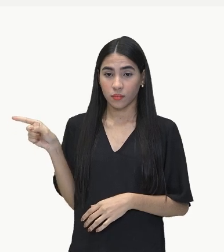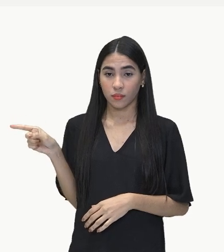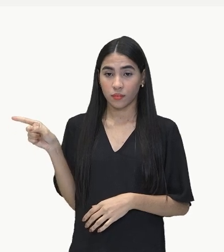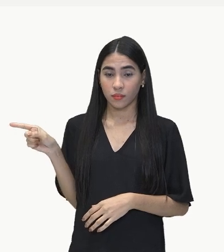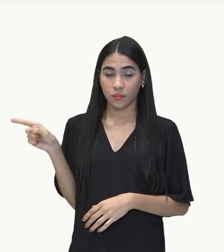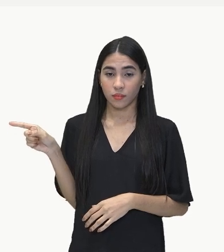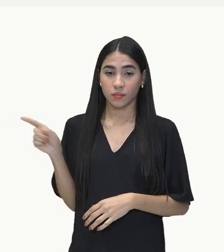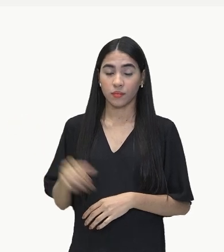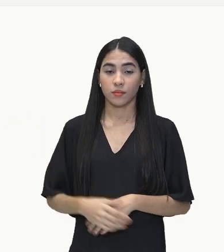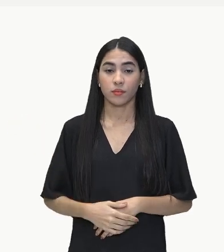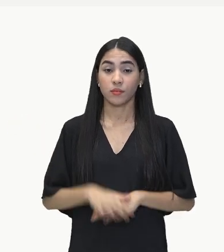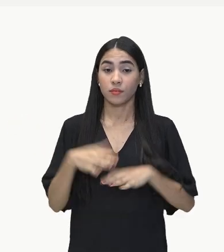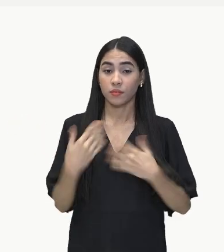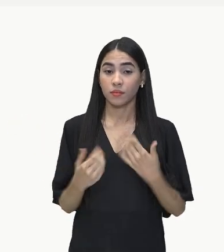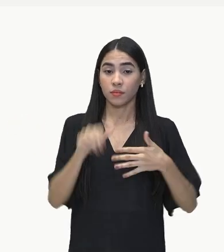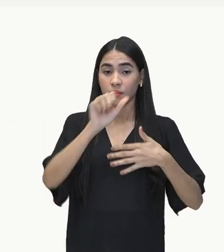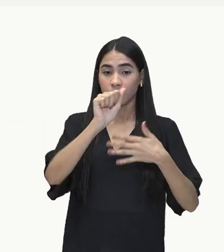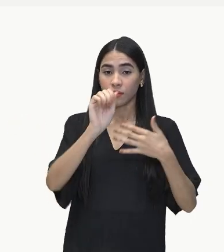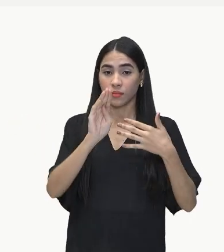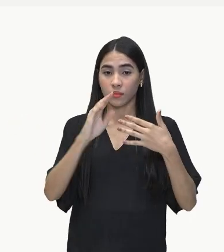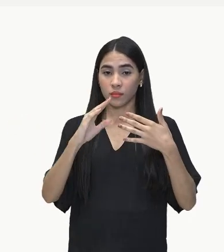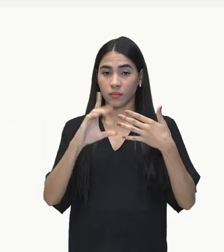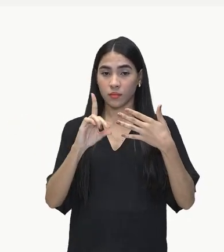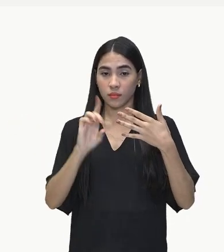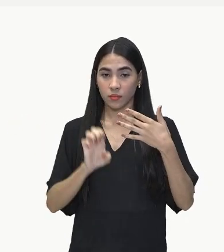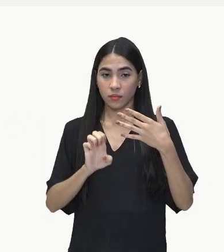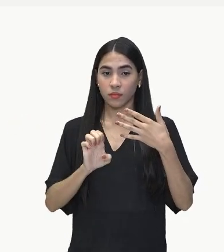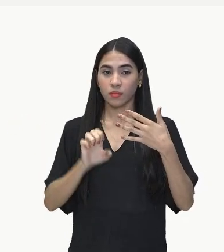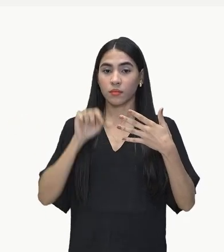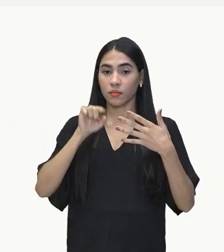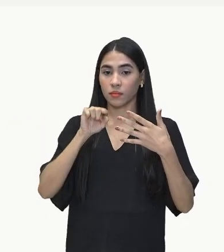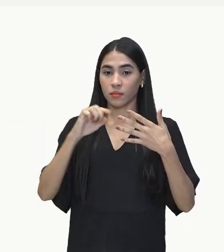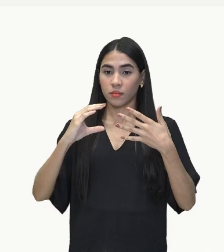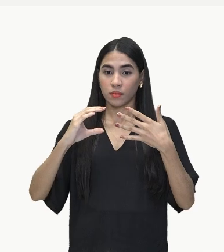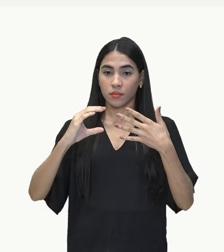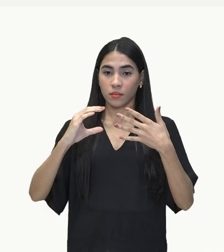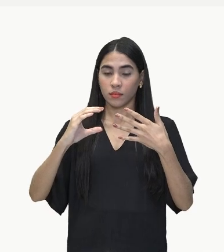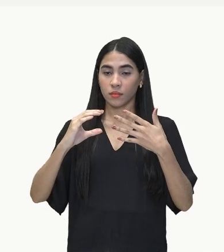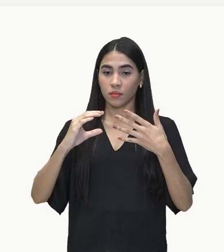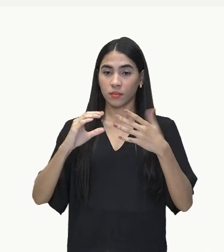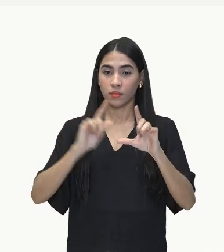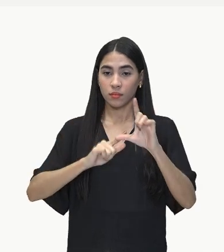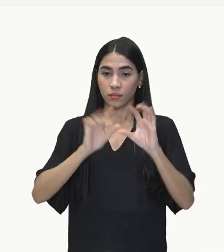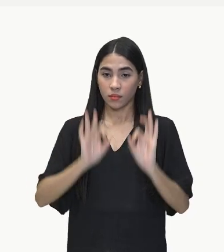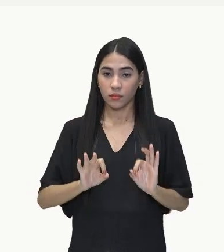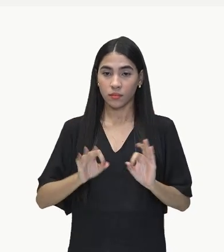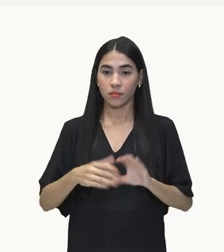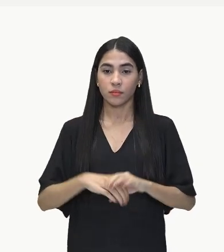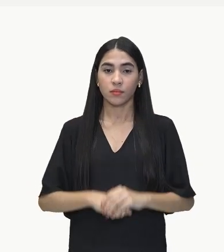3-metilbutanal. Então, a alternativa correta é a letra C.